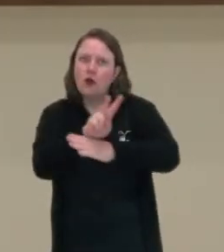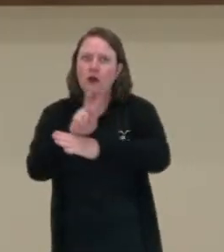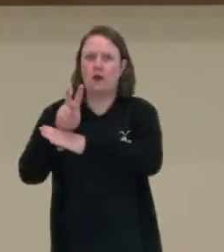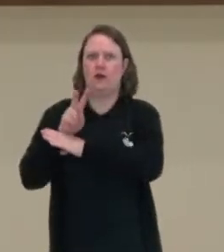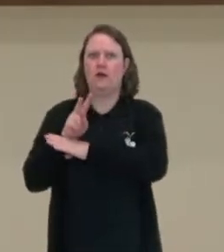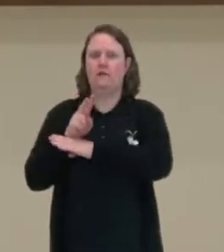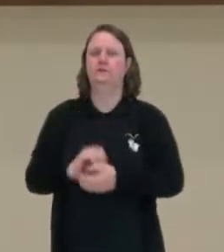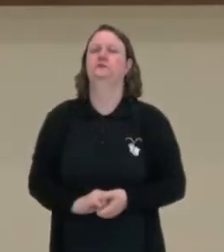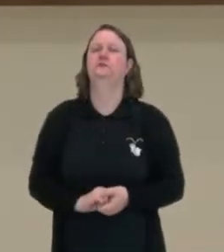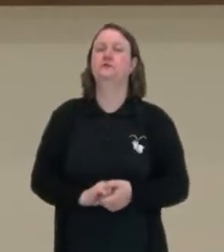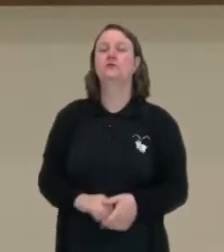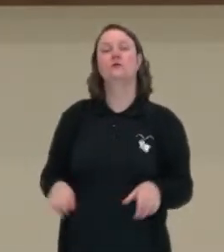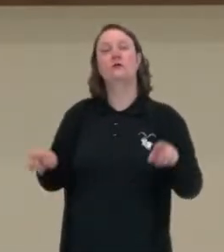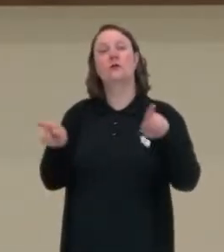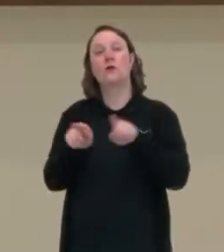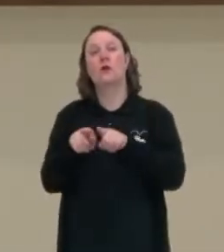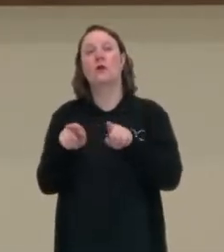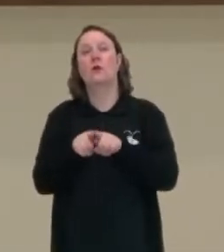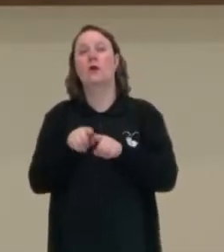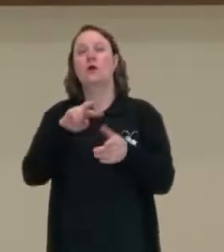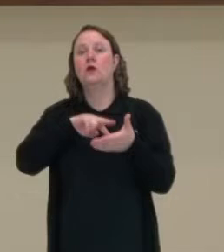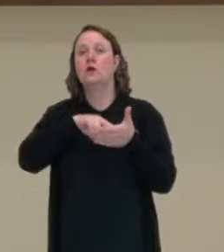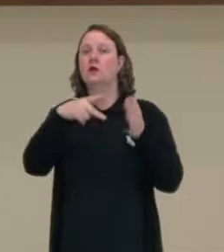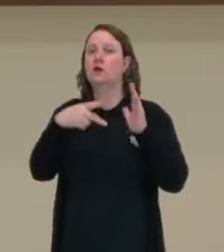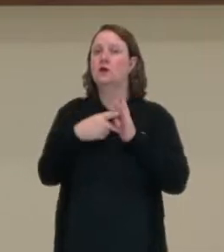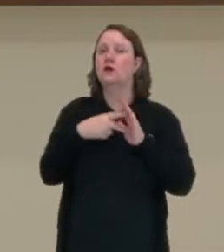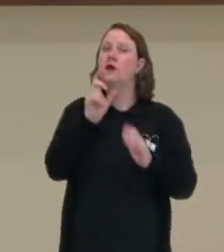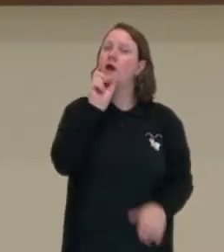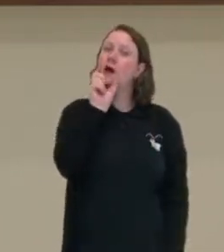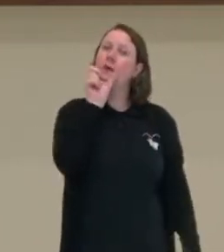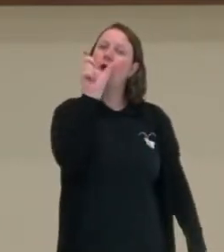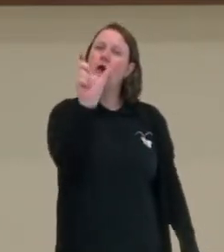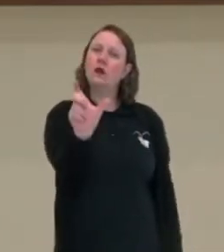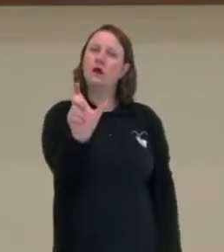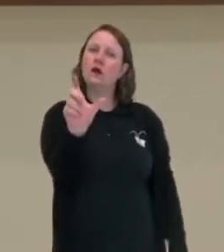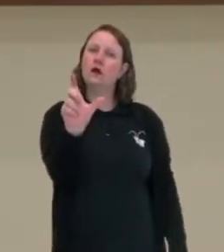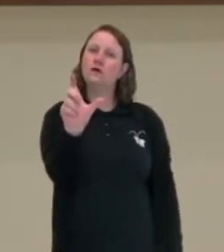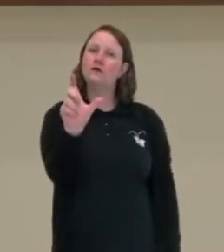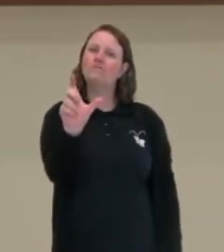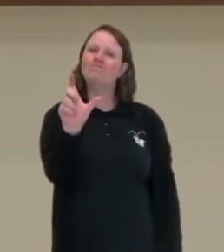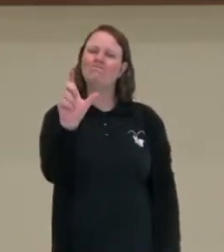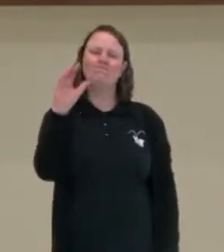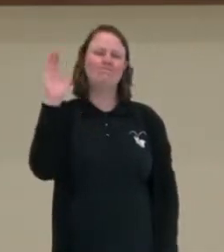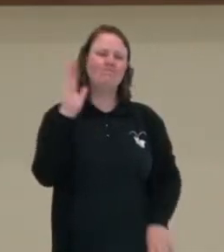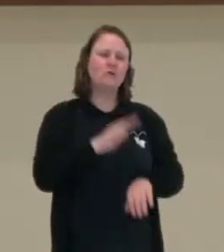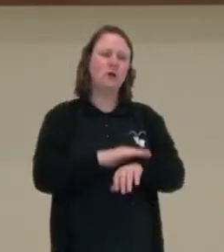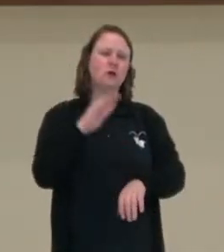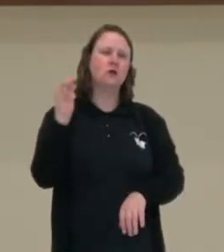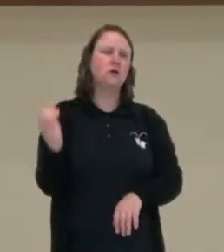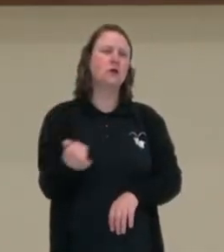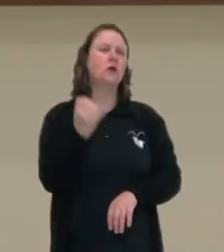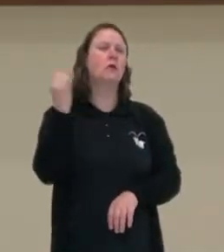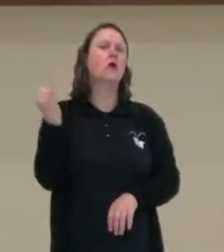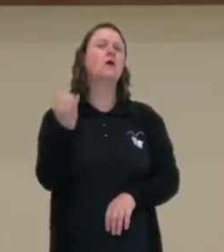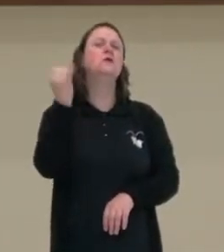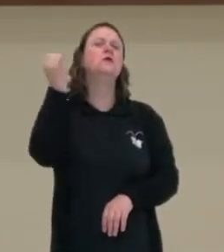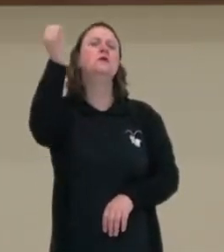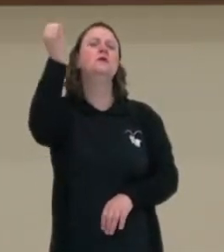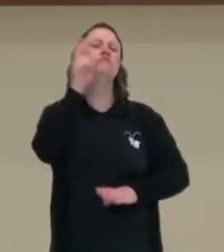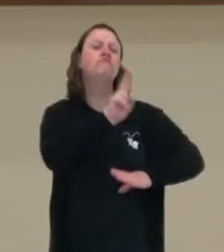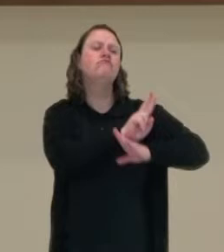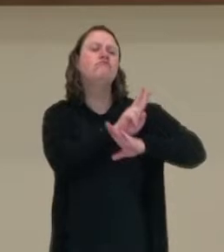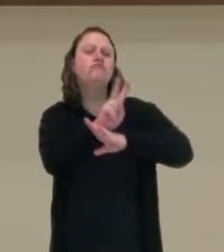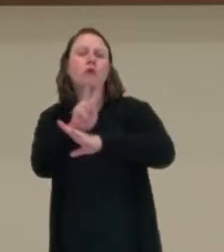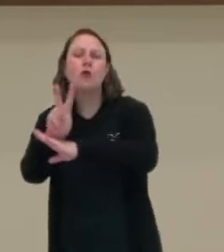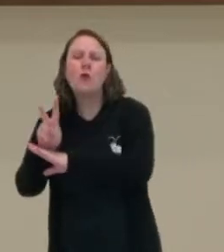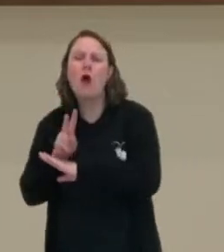futuras, aqui está a palavra-chave da sobrevivência, o cuidado com a natureza, o cuidado com a forma